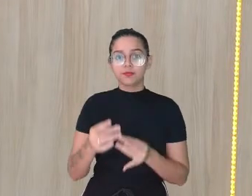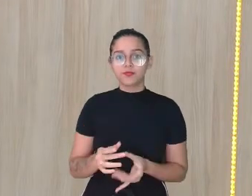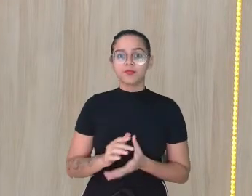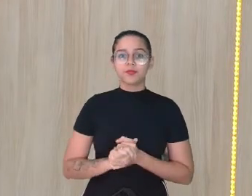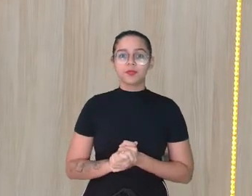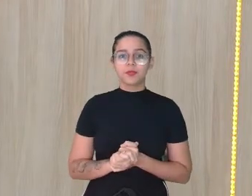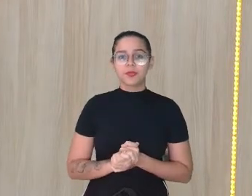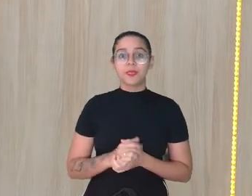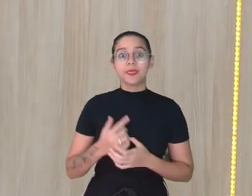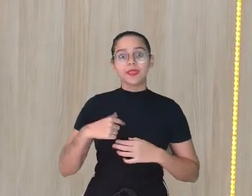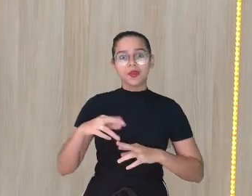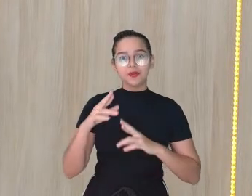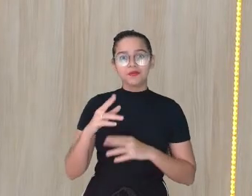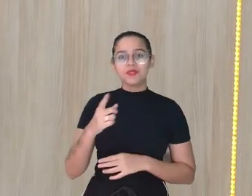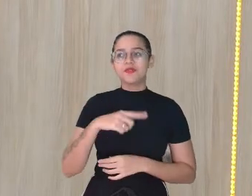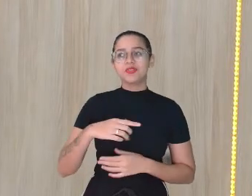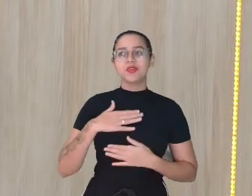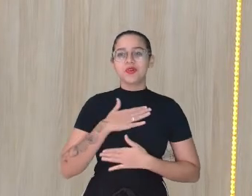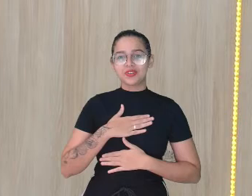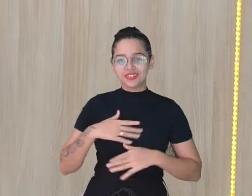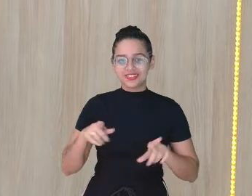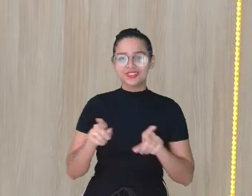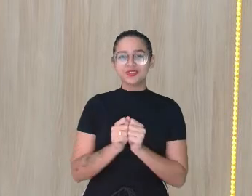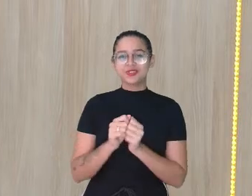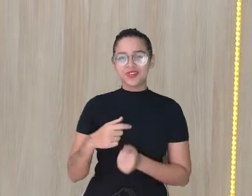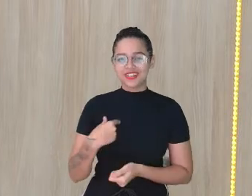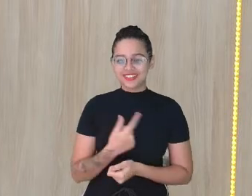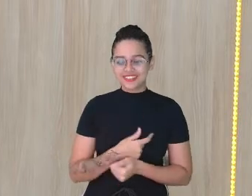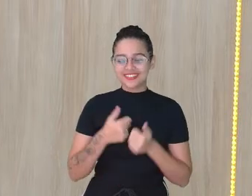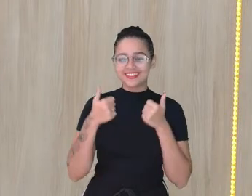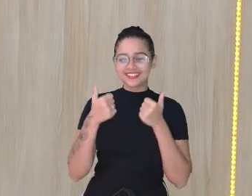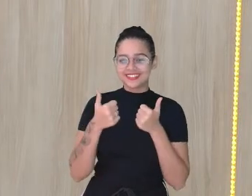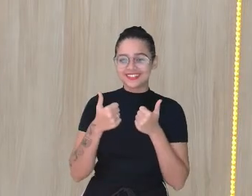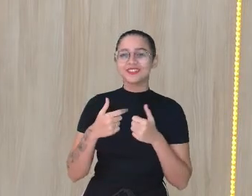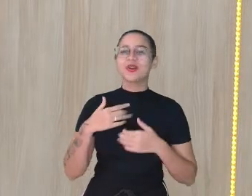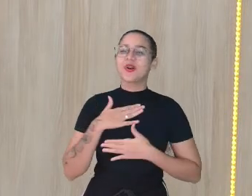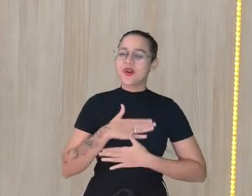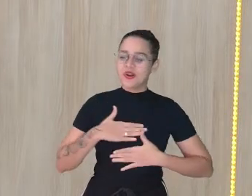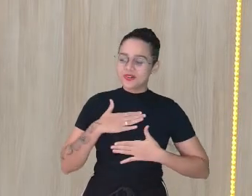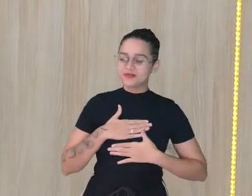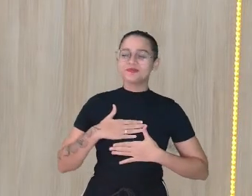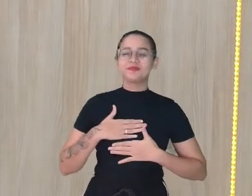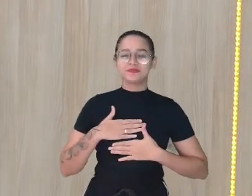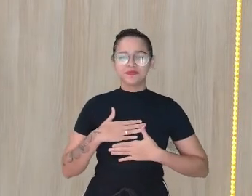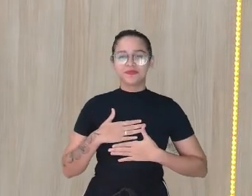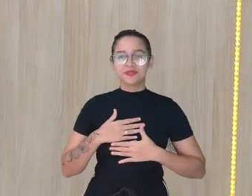Vivi, espero que você tenha gostado também de estar conosco. E a vocês um